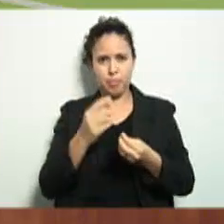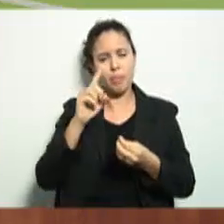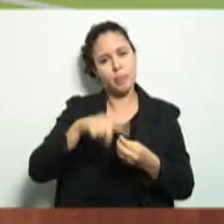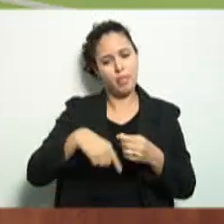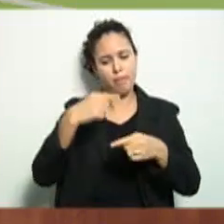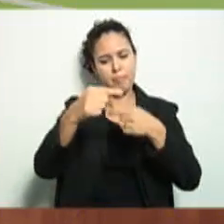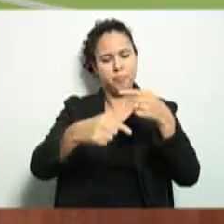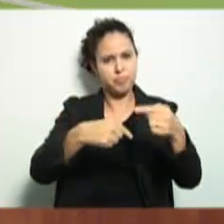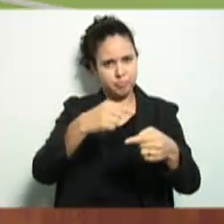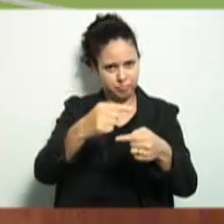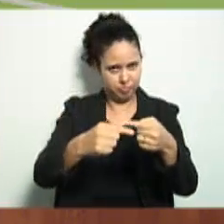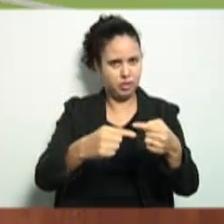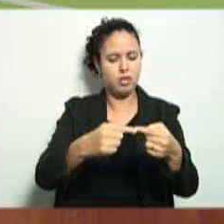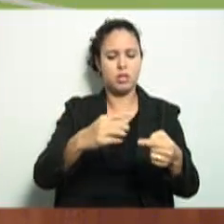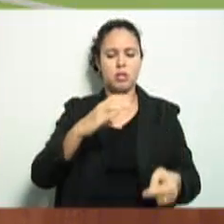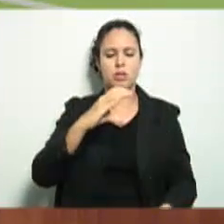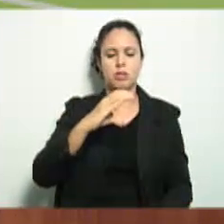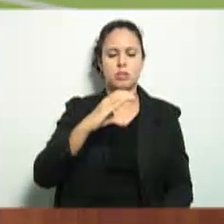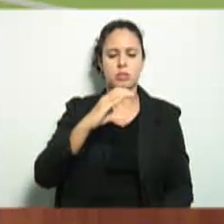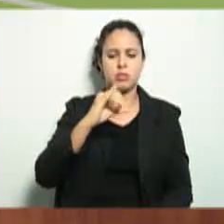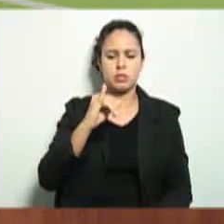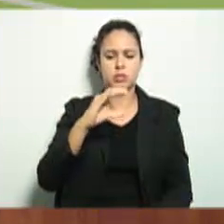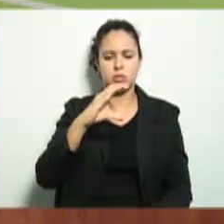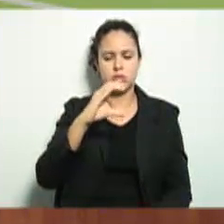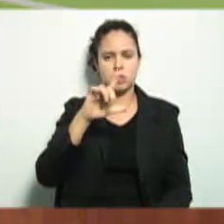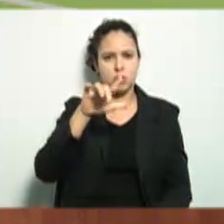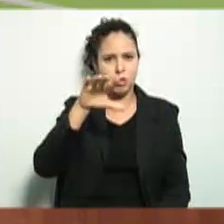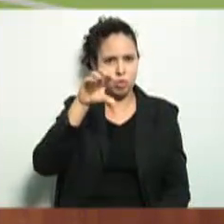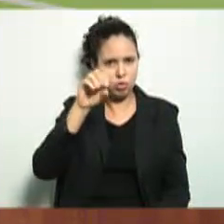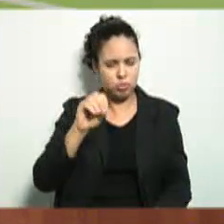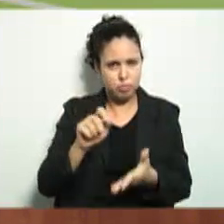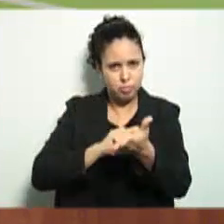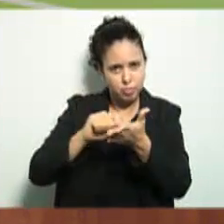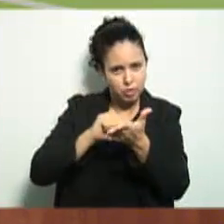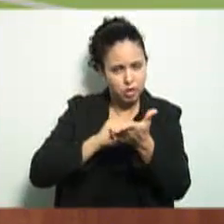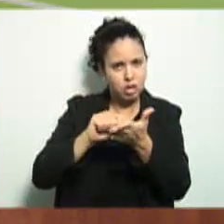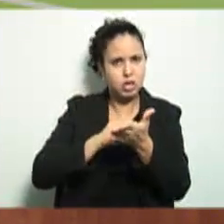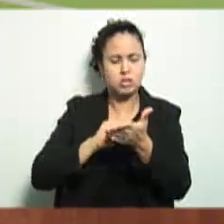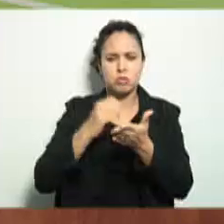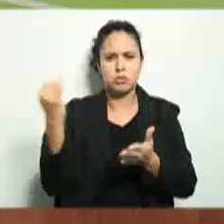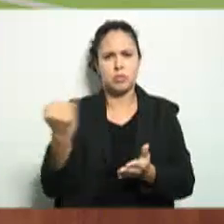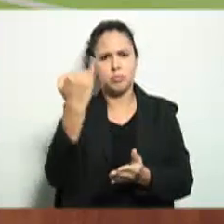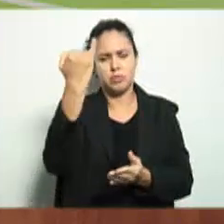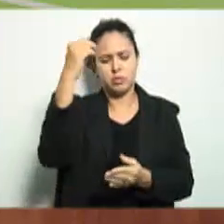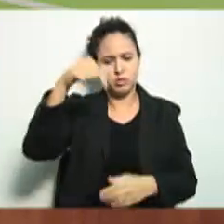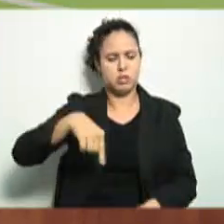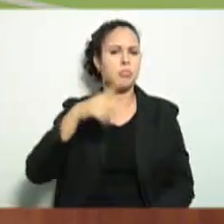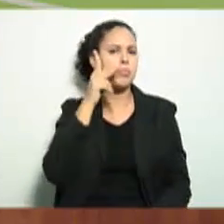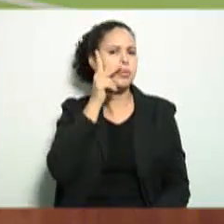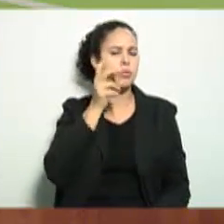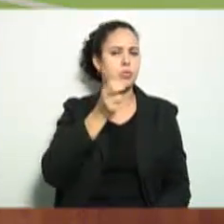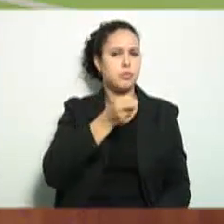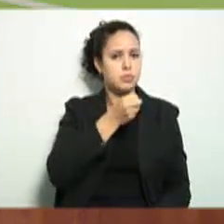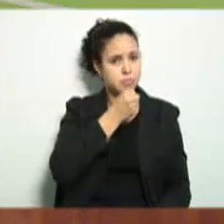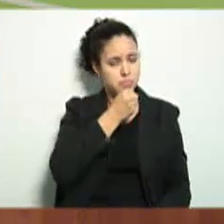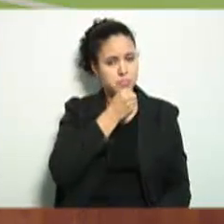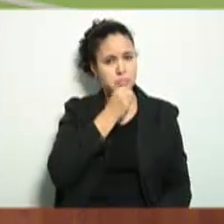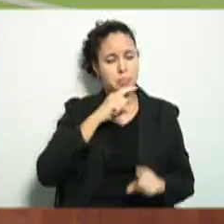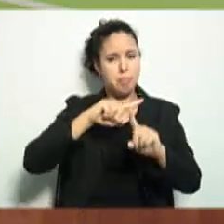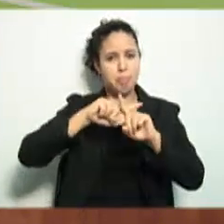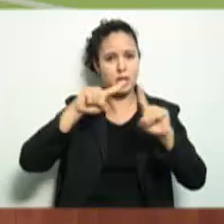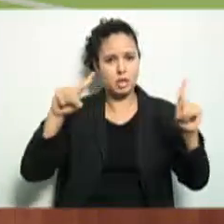para a economia do nosso estado. Vocês viram que gerou muita renda, mas não foram para todos. Acabou que